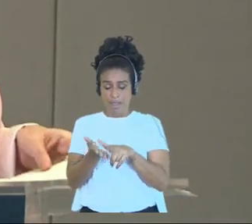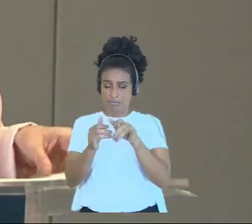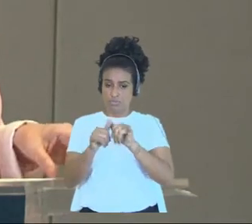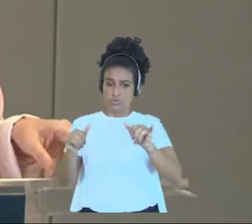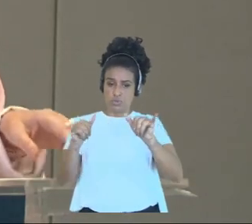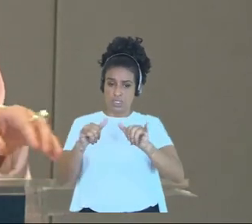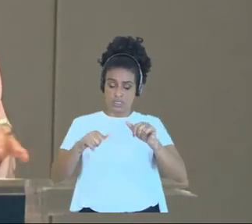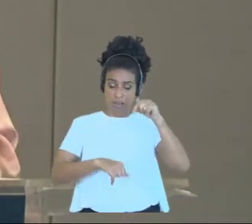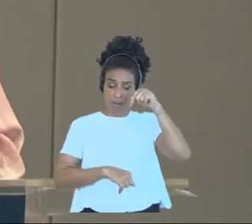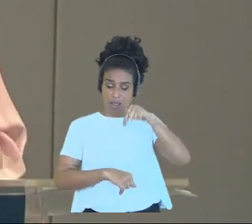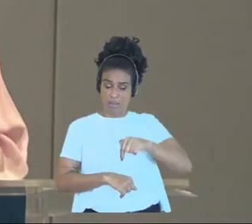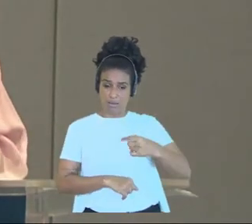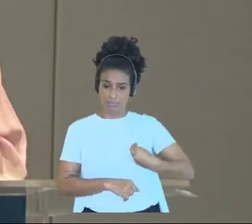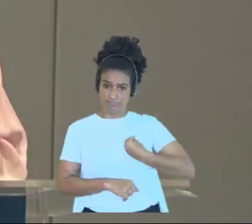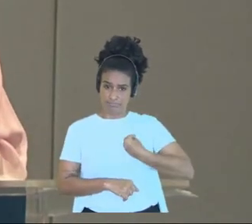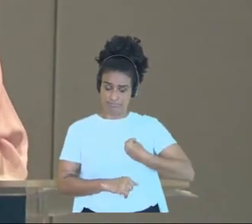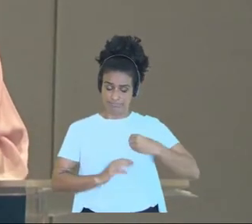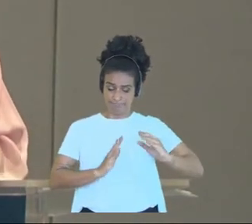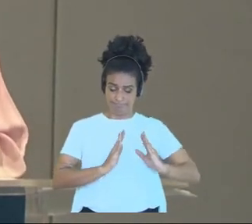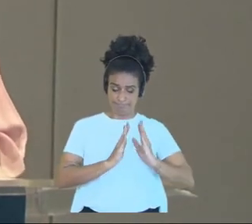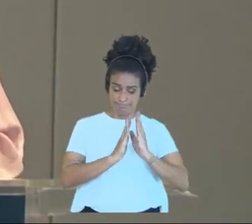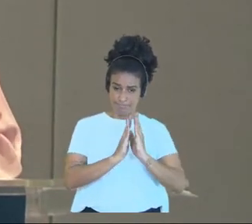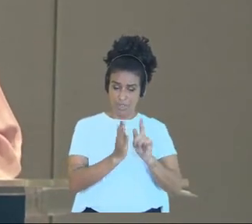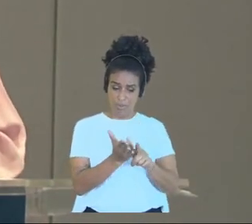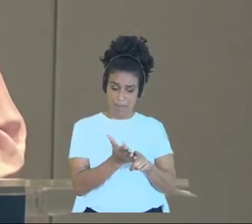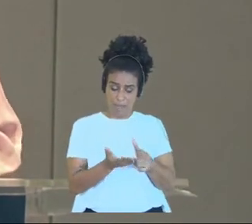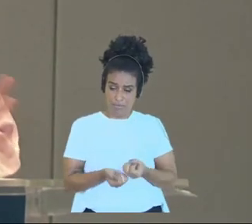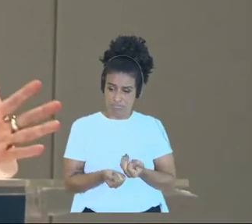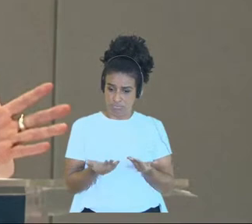evento. Mais uma vez, sejam